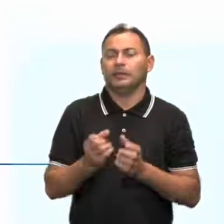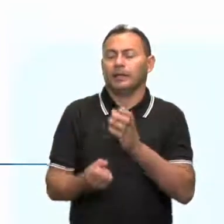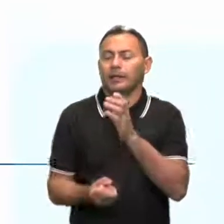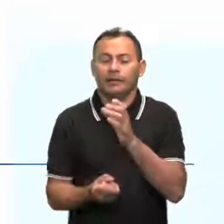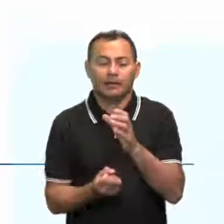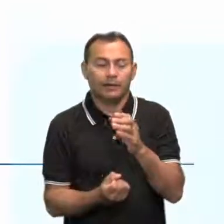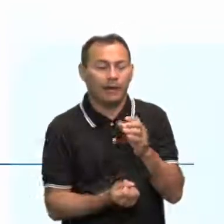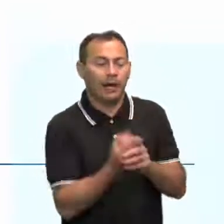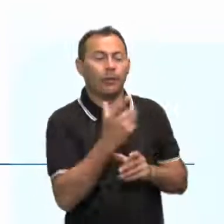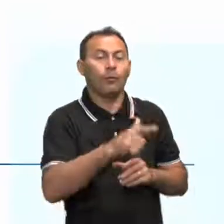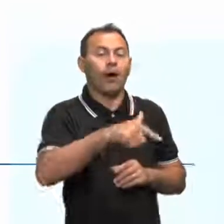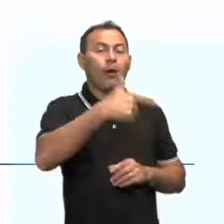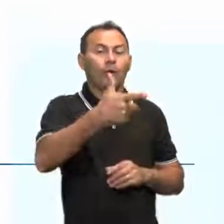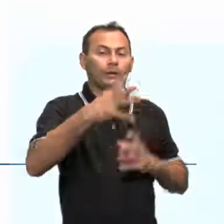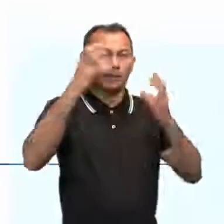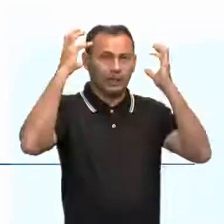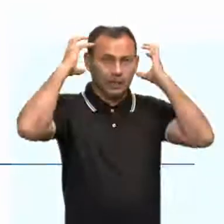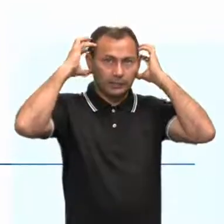outra rádio.